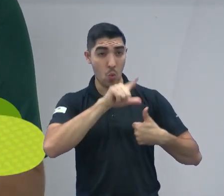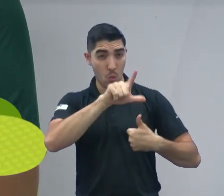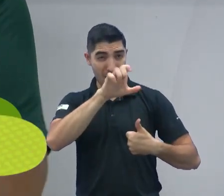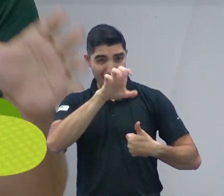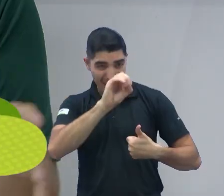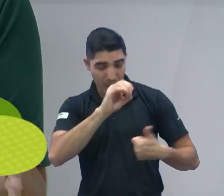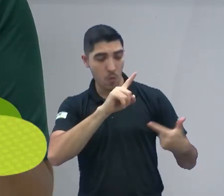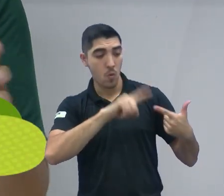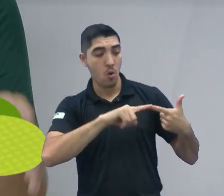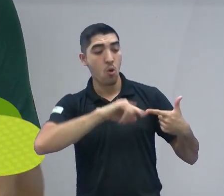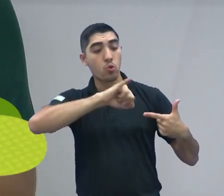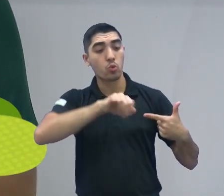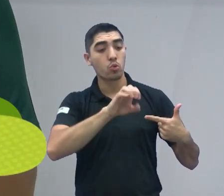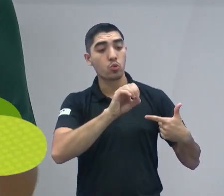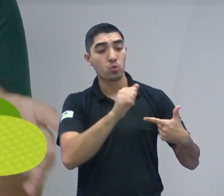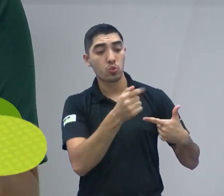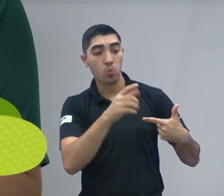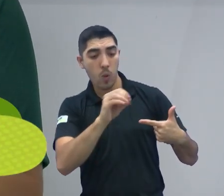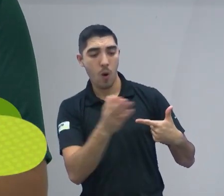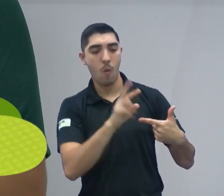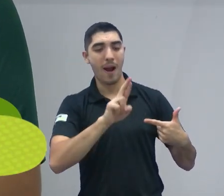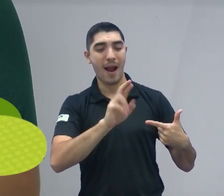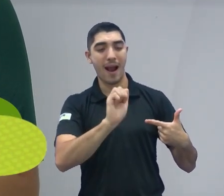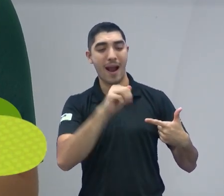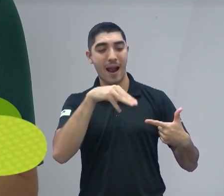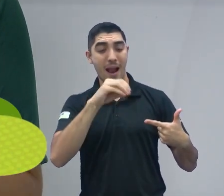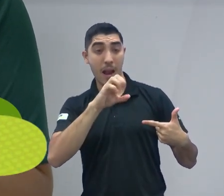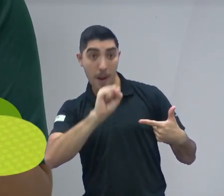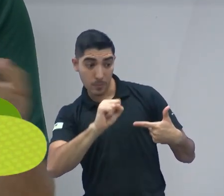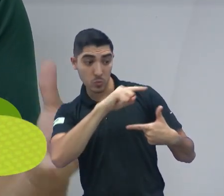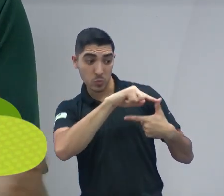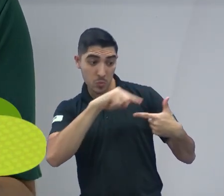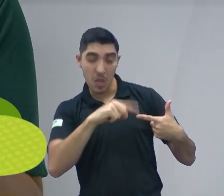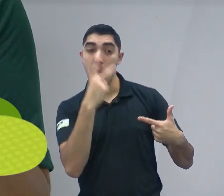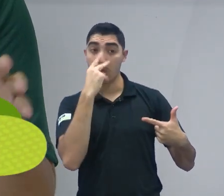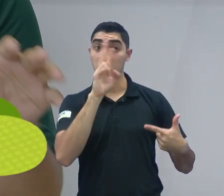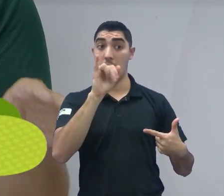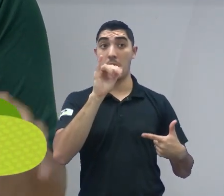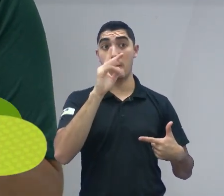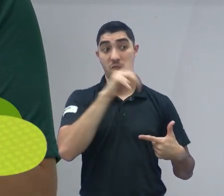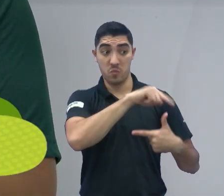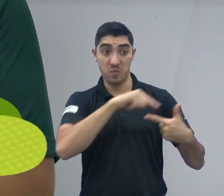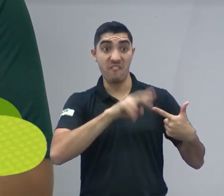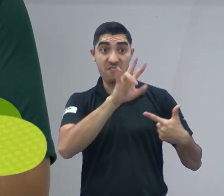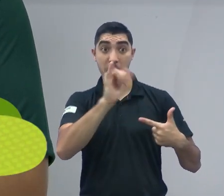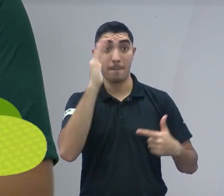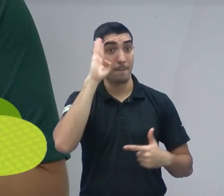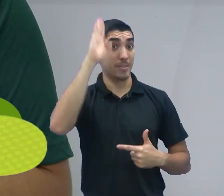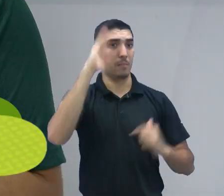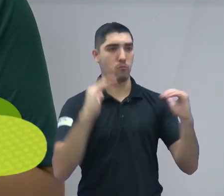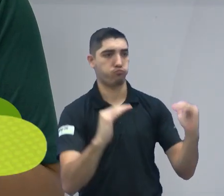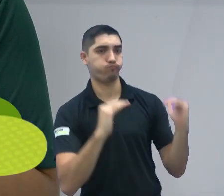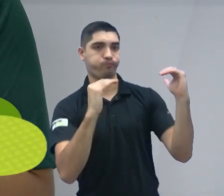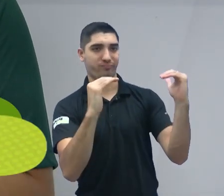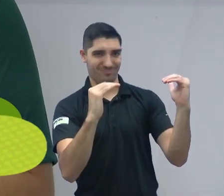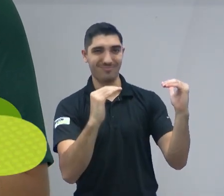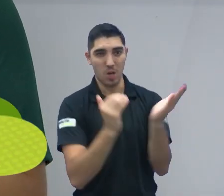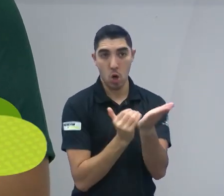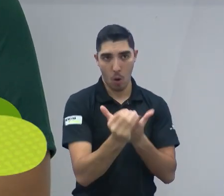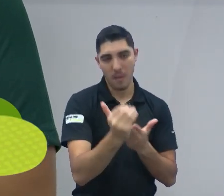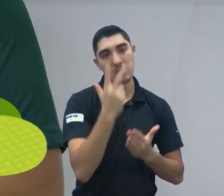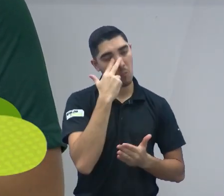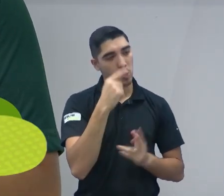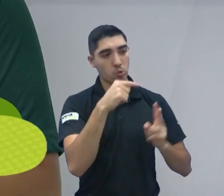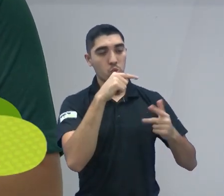acredito, achismo, tá? Pelo que a gente vê lá nos treinos e imagina nas contratações, acho que a zaga titular deve ser Léo Rigo e João